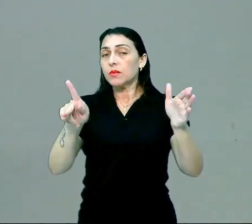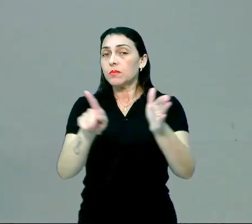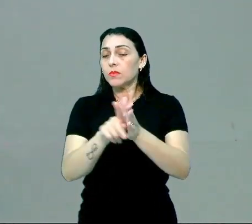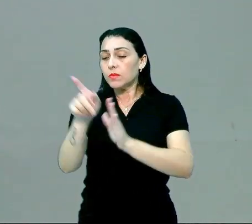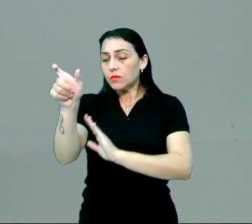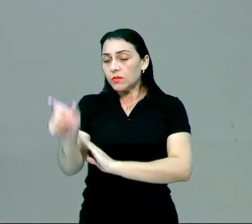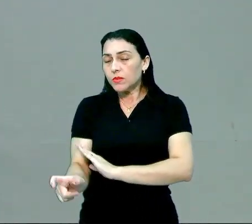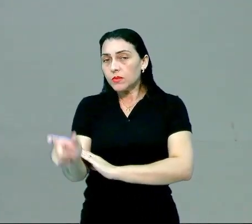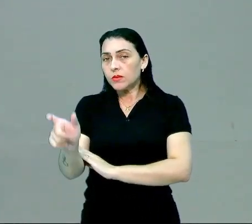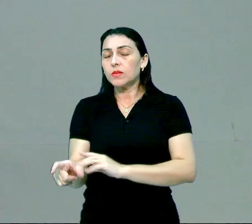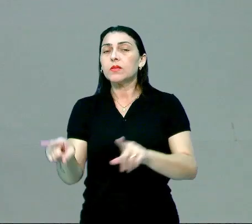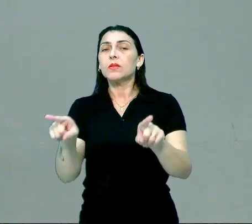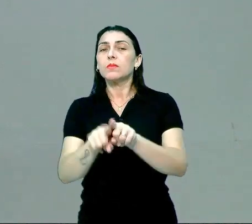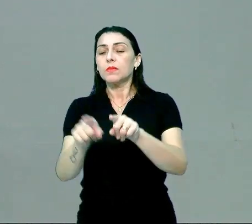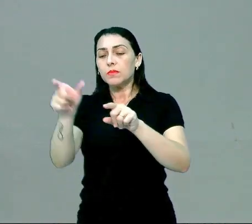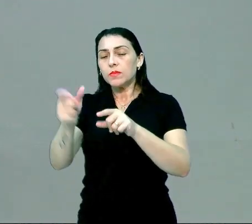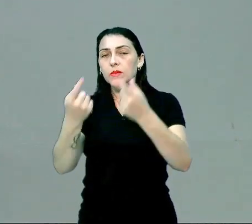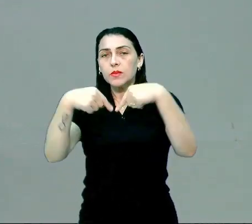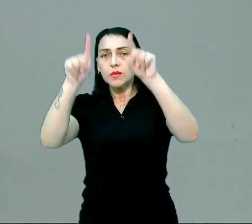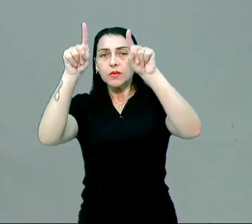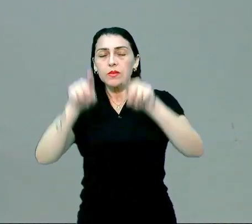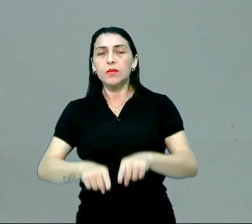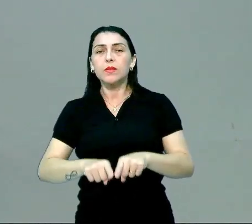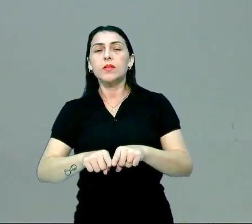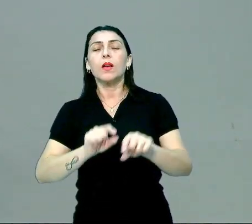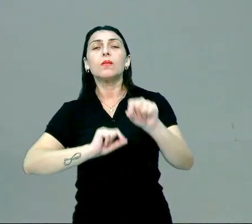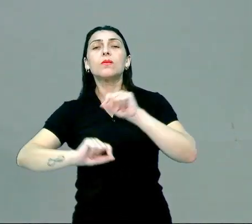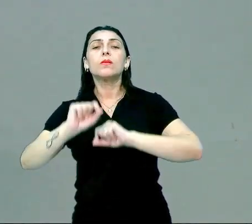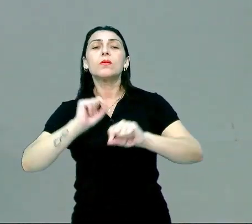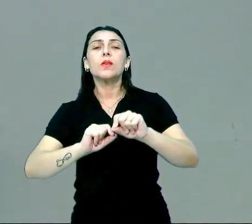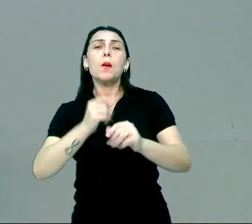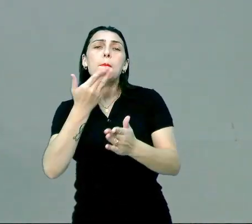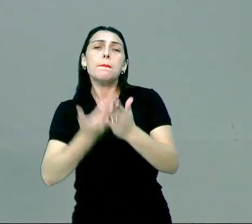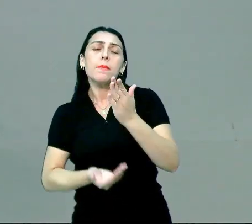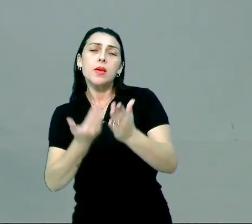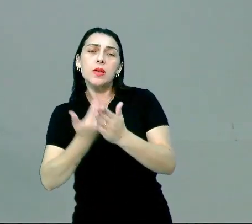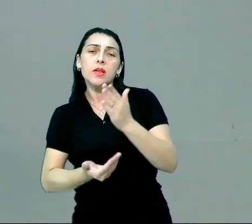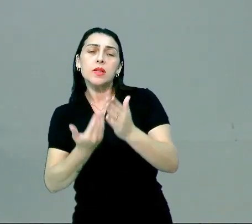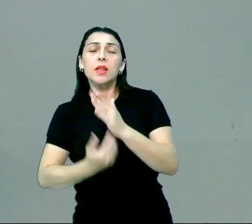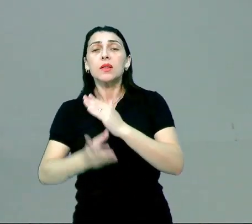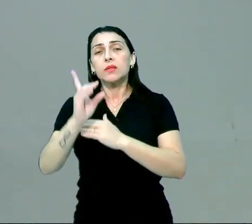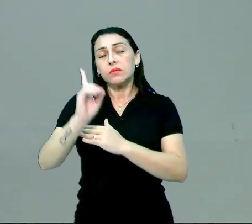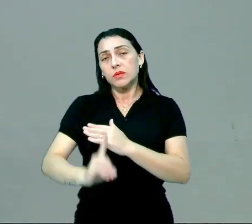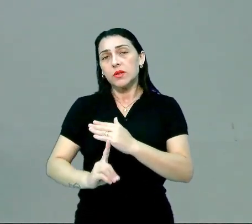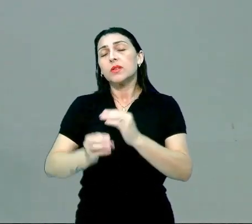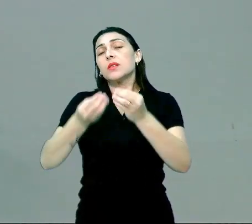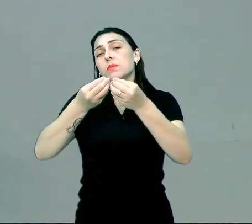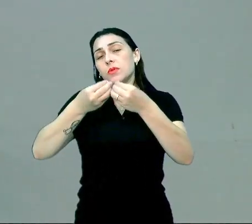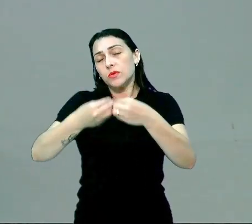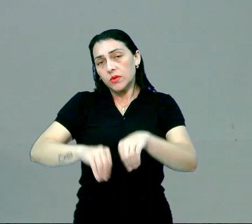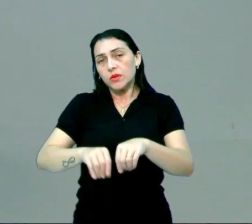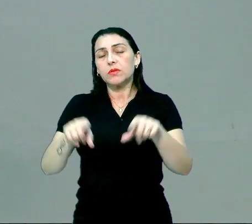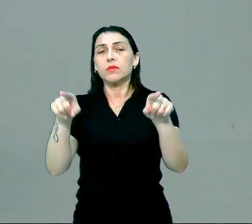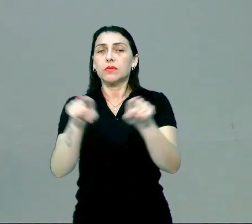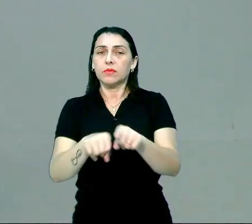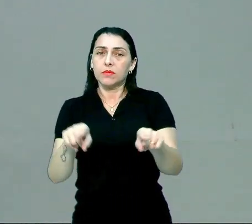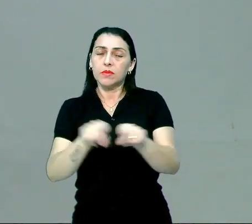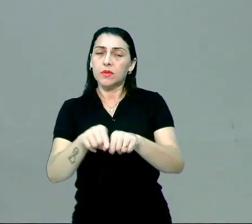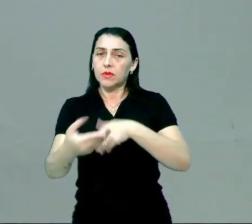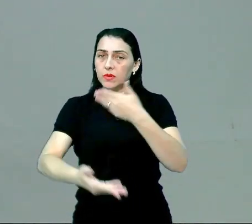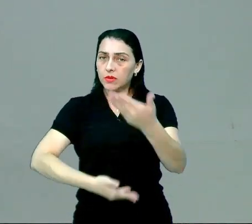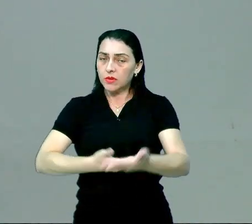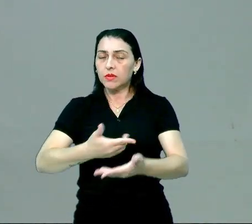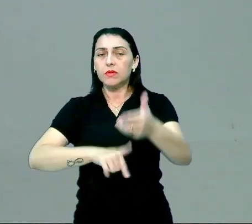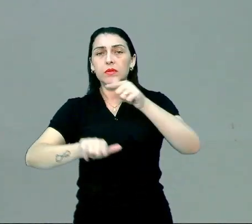e assim esse trabalhador ele acaba, digamos assim, perdendo muito, sendo muito prejudicado nessas